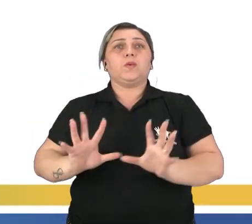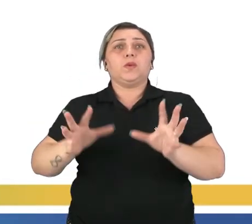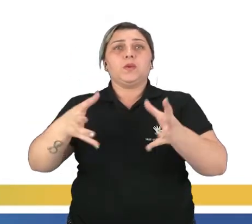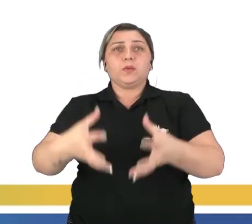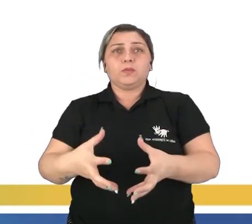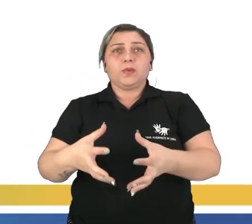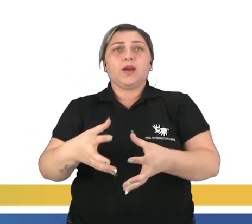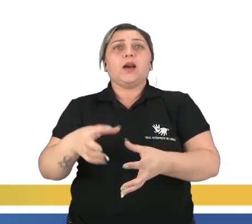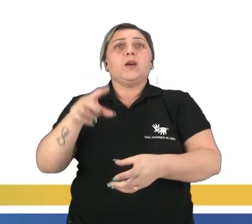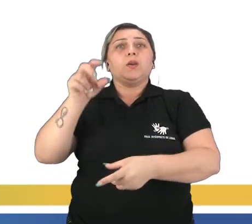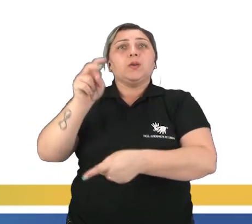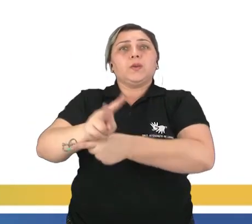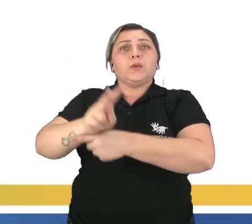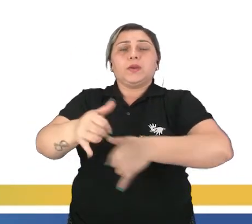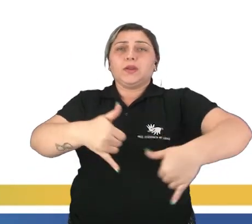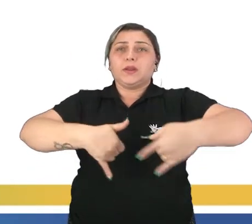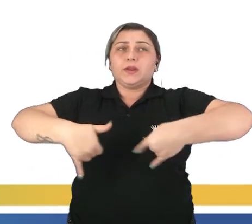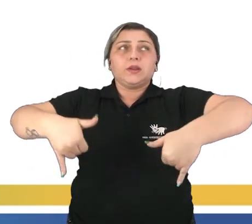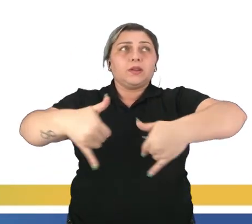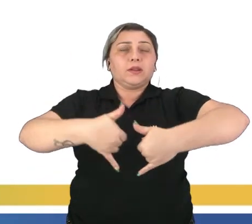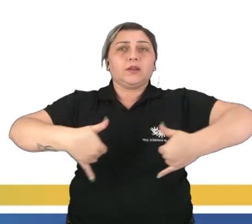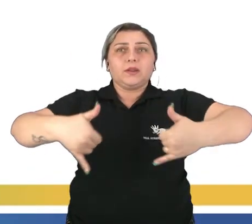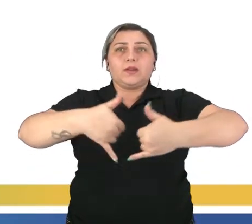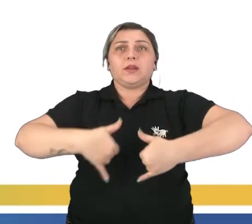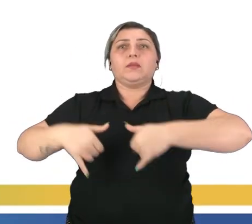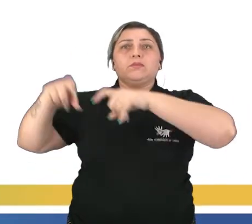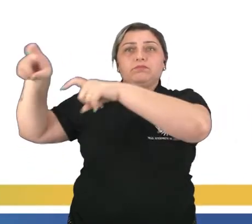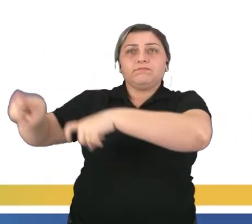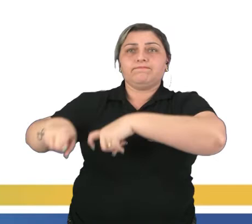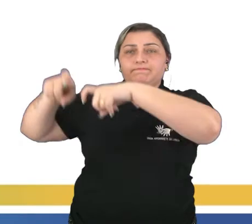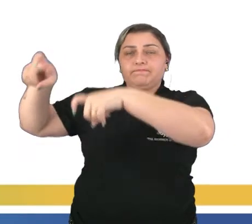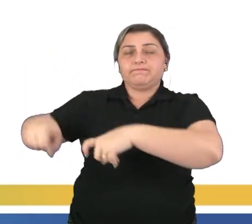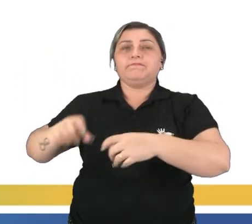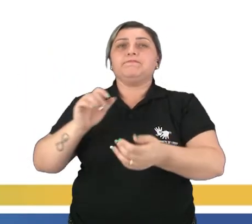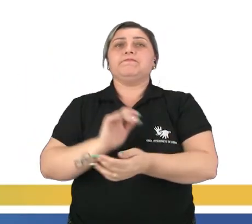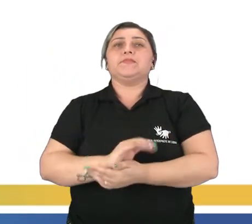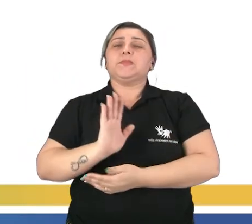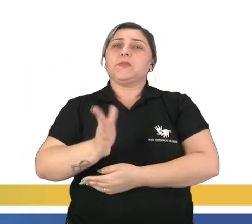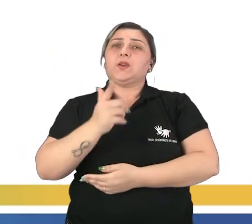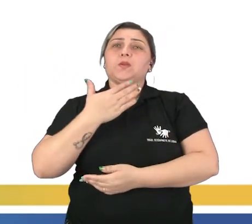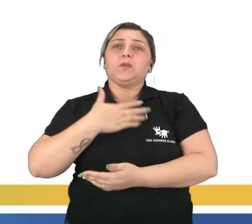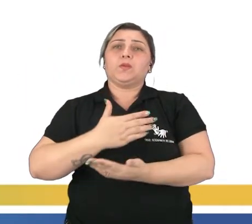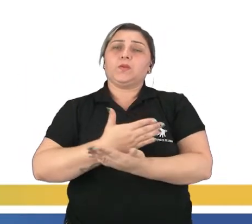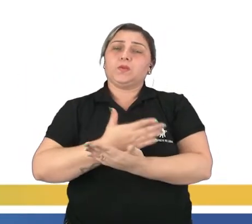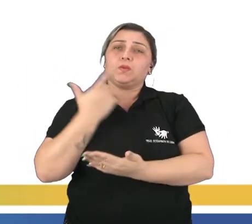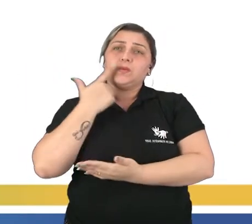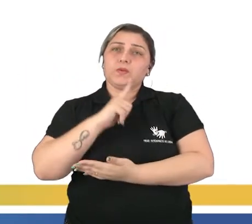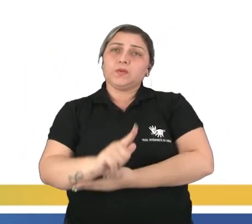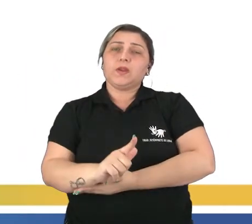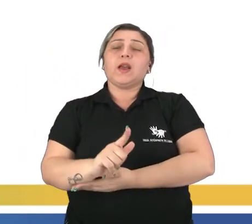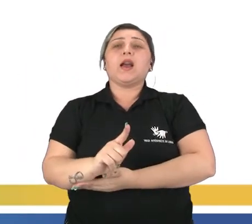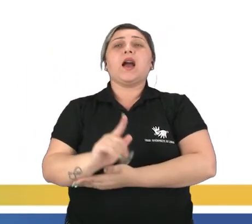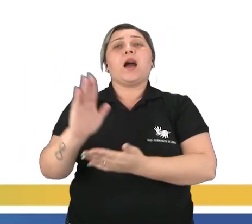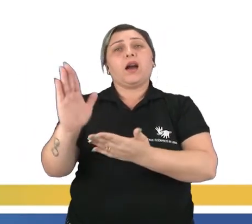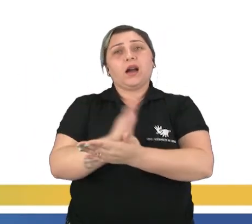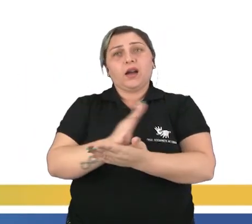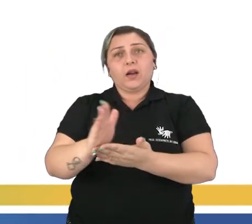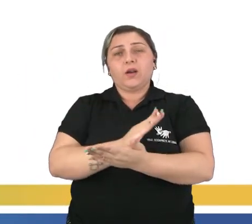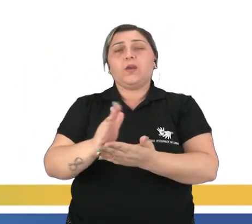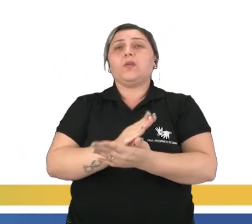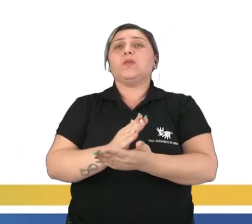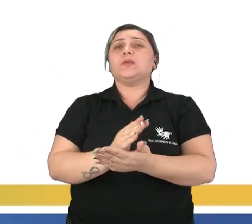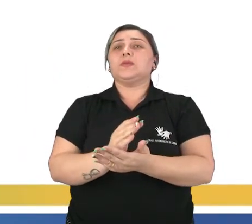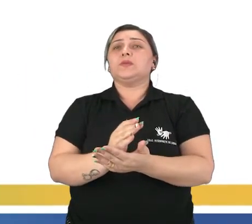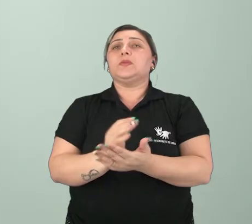máquinas e fertilizantes químicos na agricultura. Então, daí a gente já consegue tirar alguns aspectos negativos, certo?